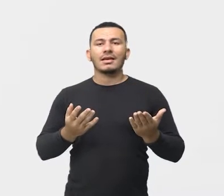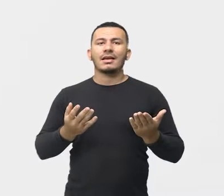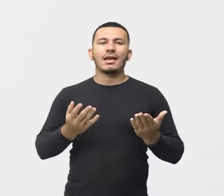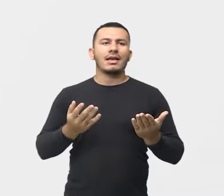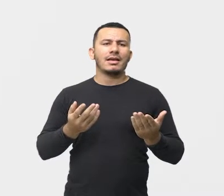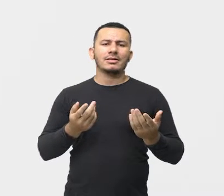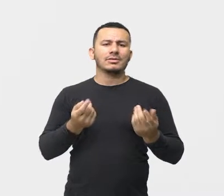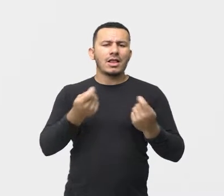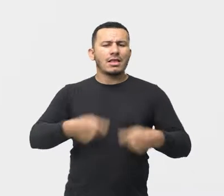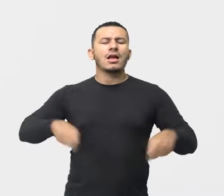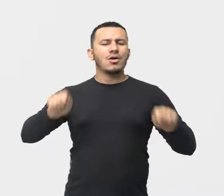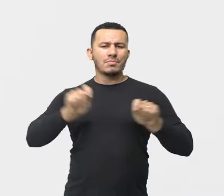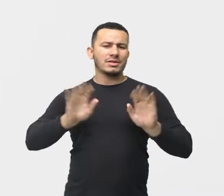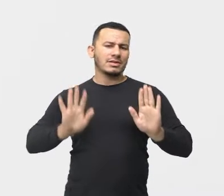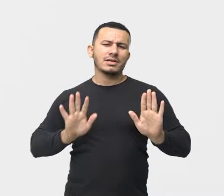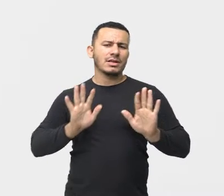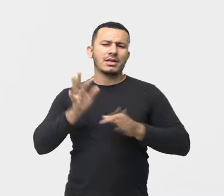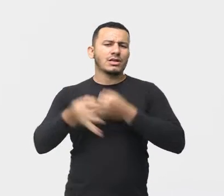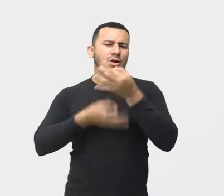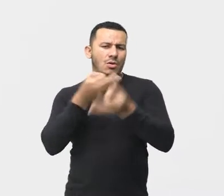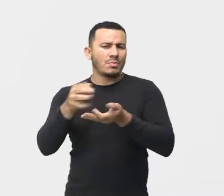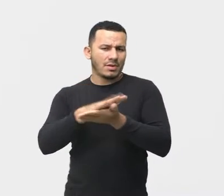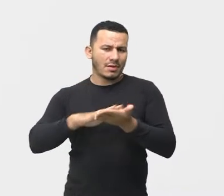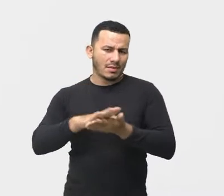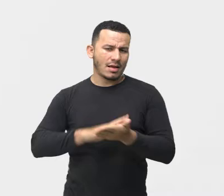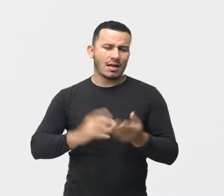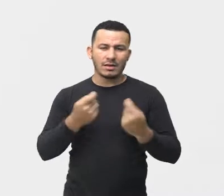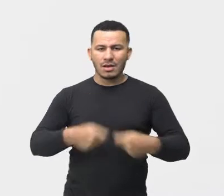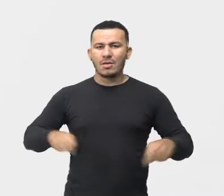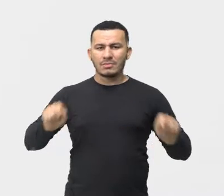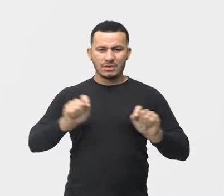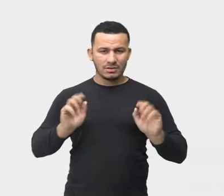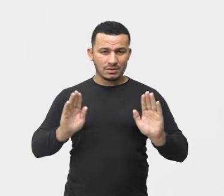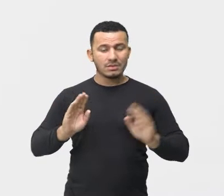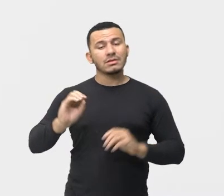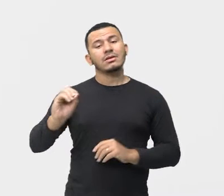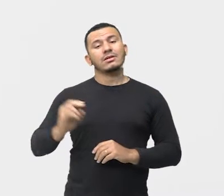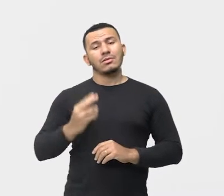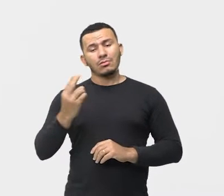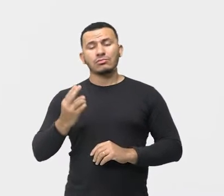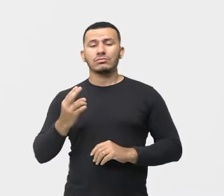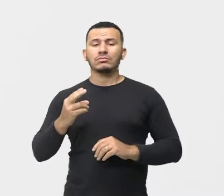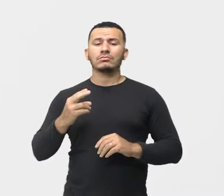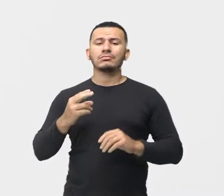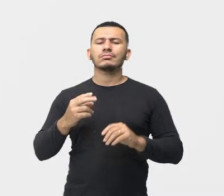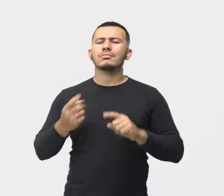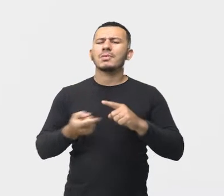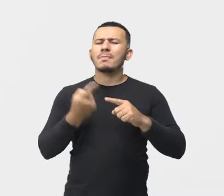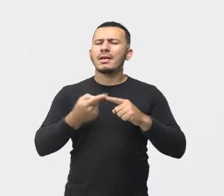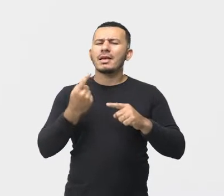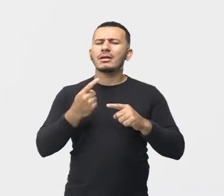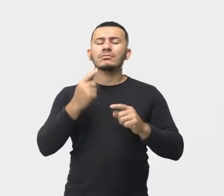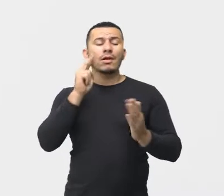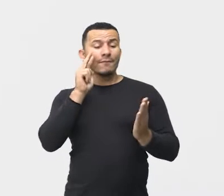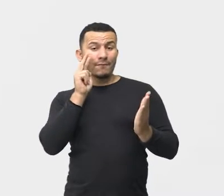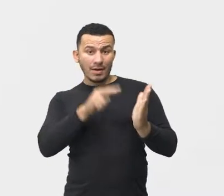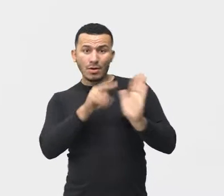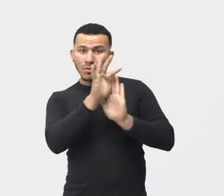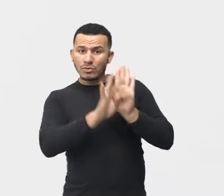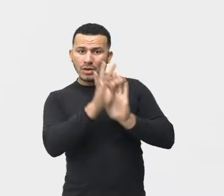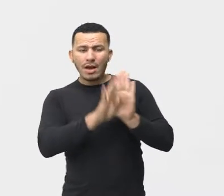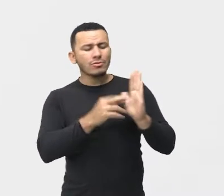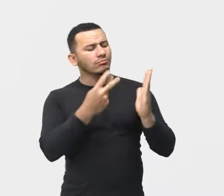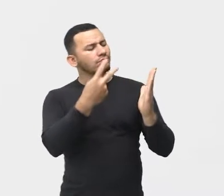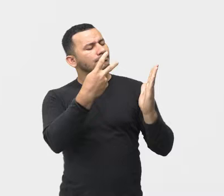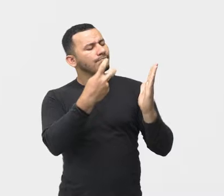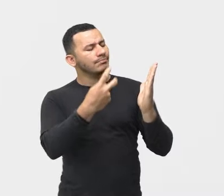sem manifestar nada àquele respeito. Ele pode, a partir daquela primeira leitura, perceber